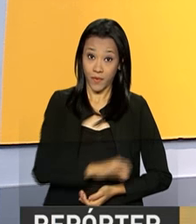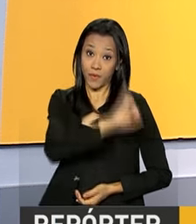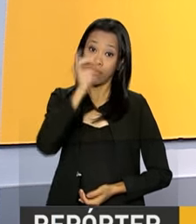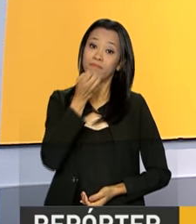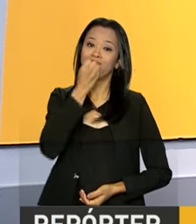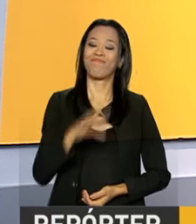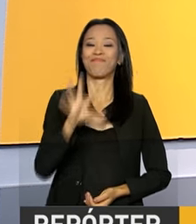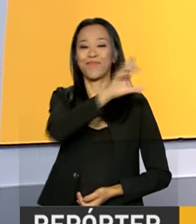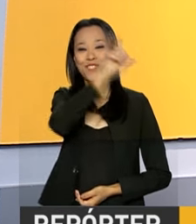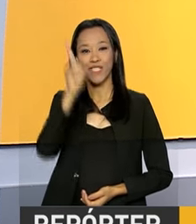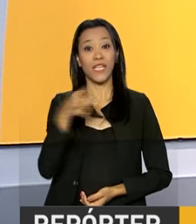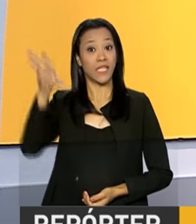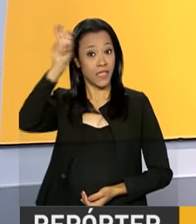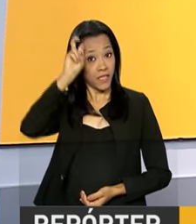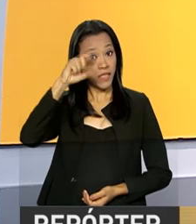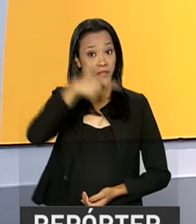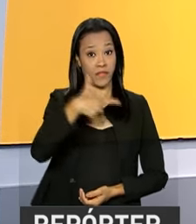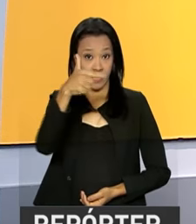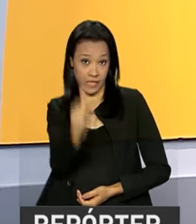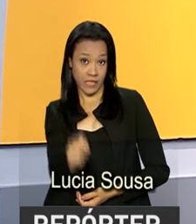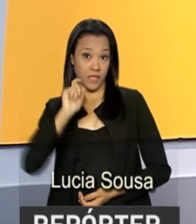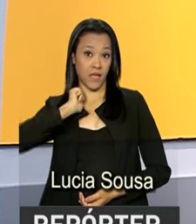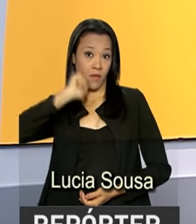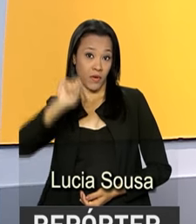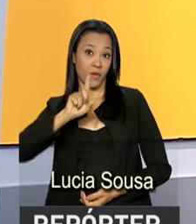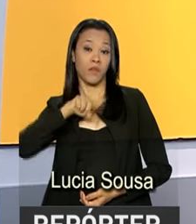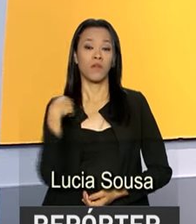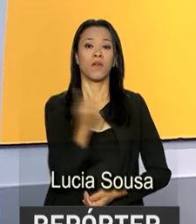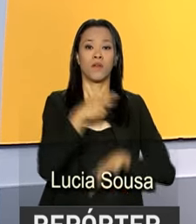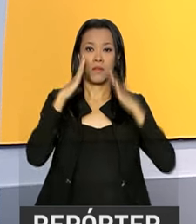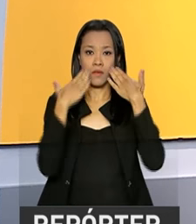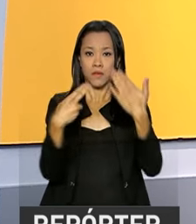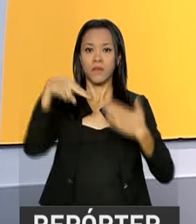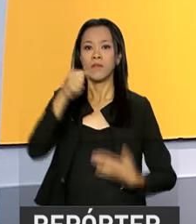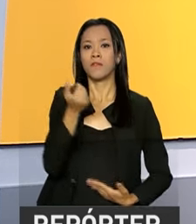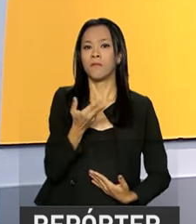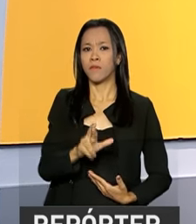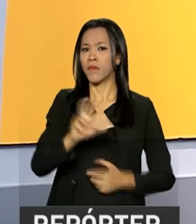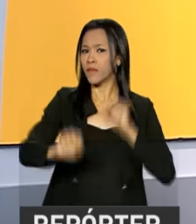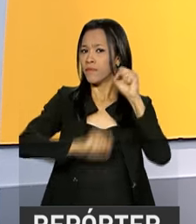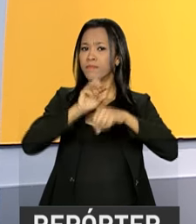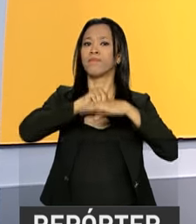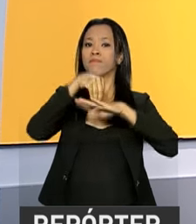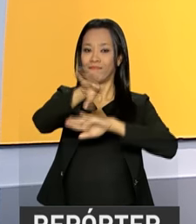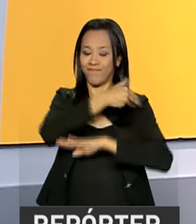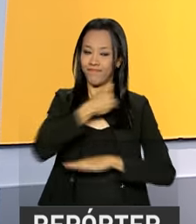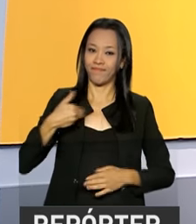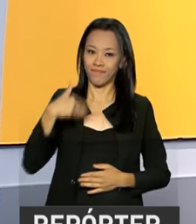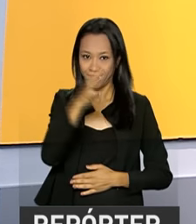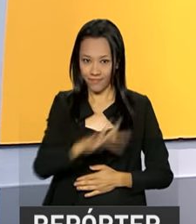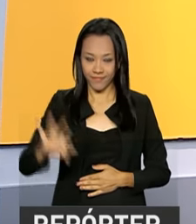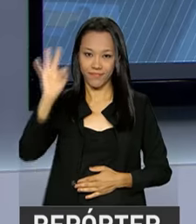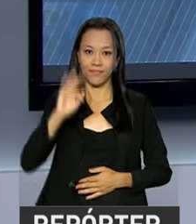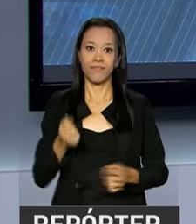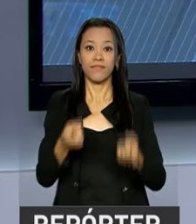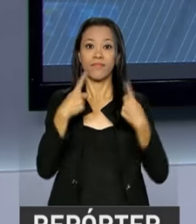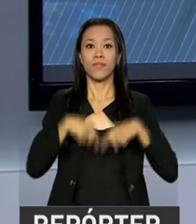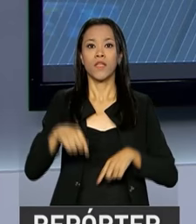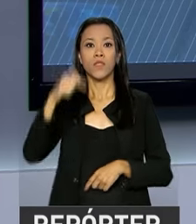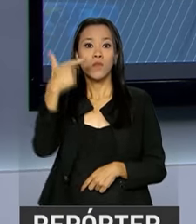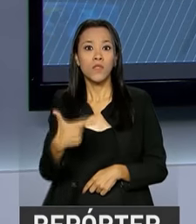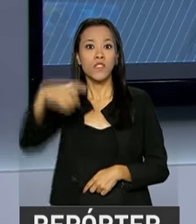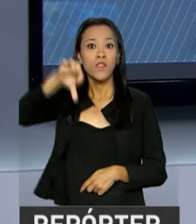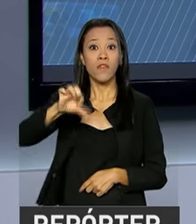Olá bom dia quinta-feira 27 de Abril estamos no ar com repórter NBR e as notícias do governo federal